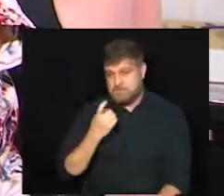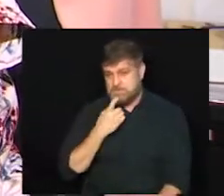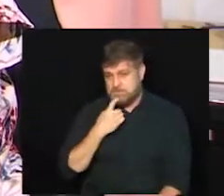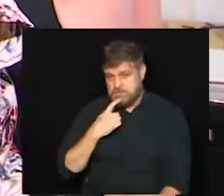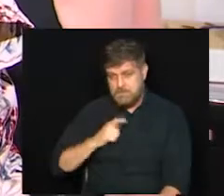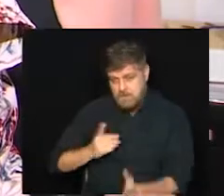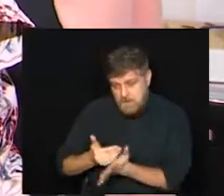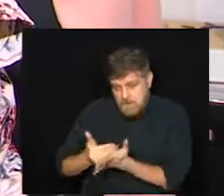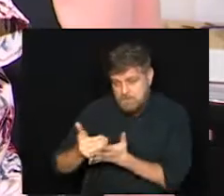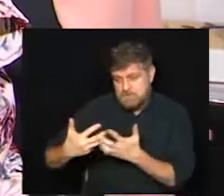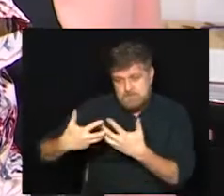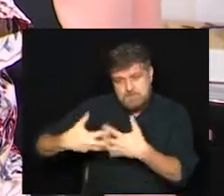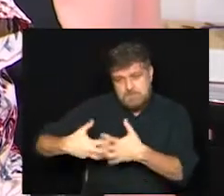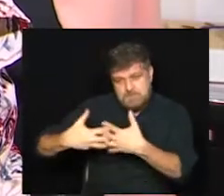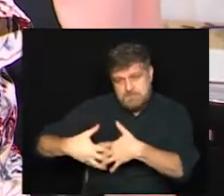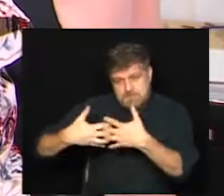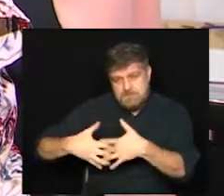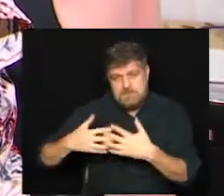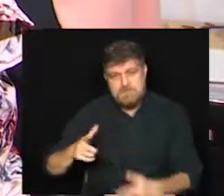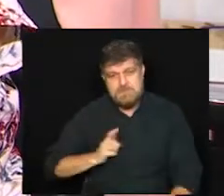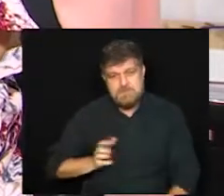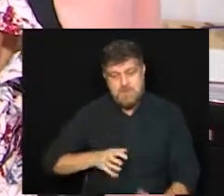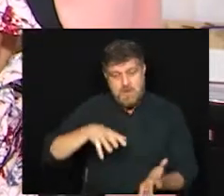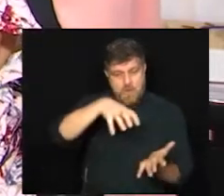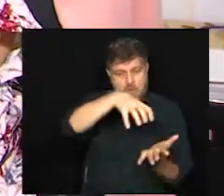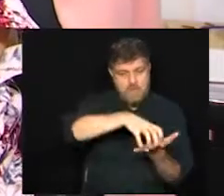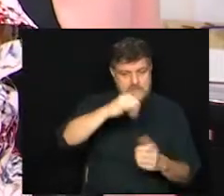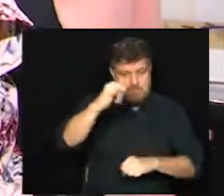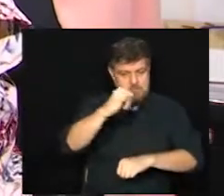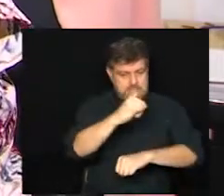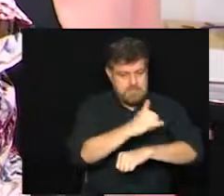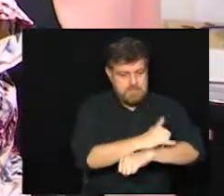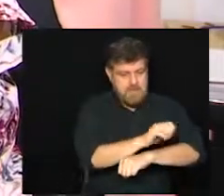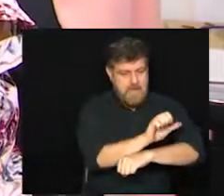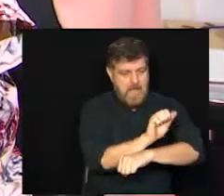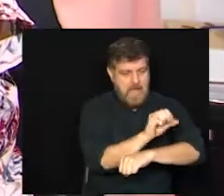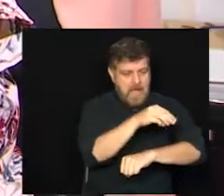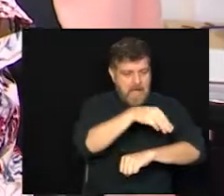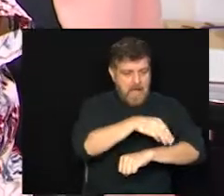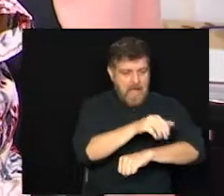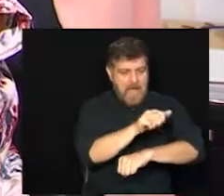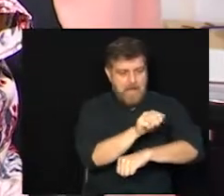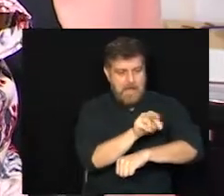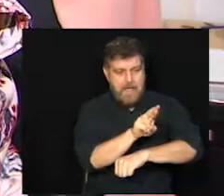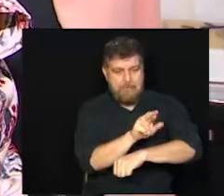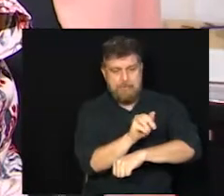aí começou a funcionar o campus dos Amarais dentro ali do espaço do CTI.